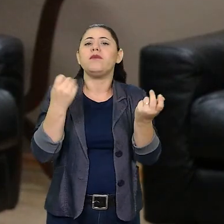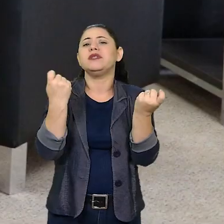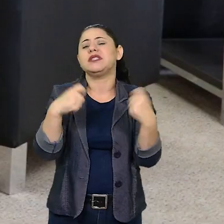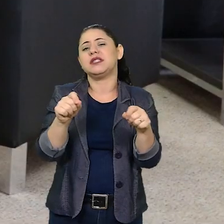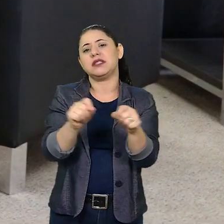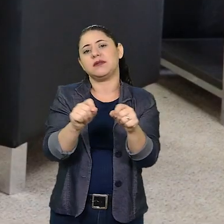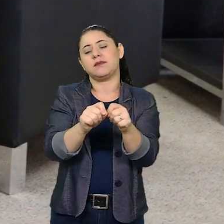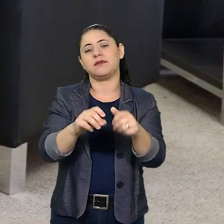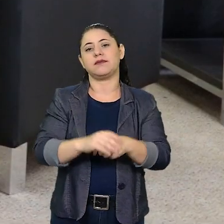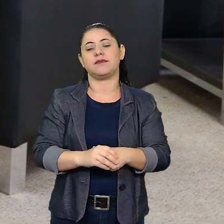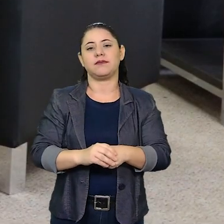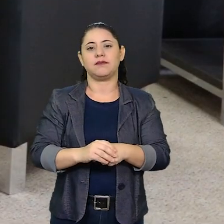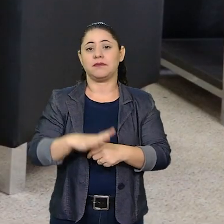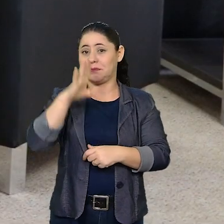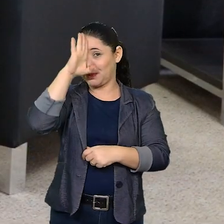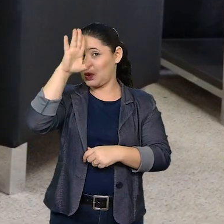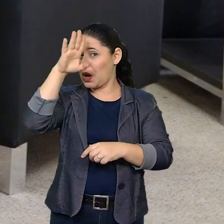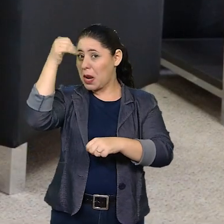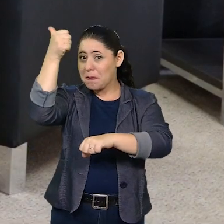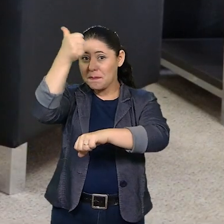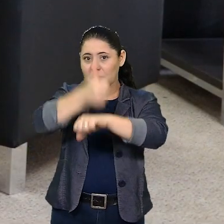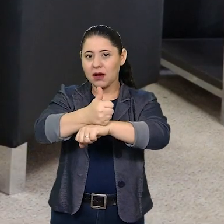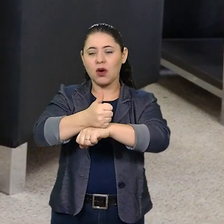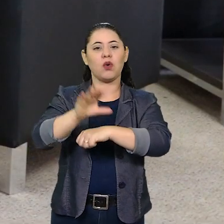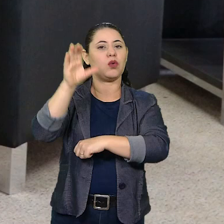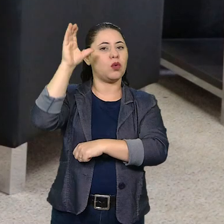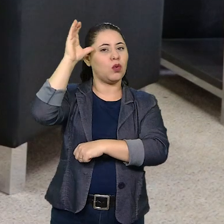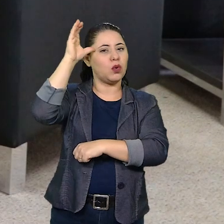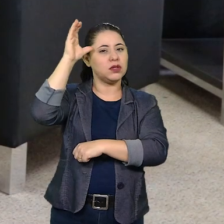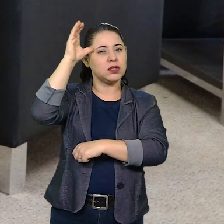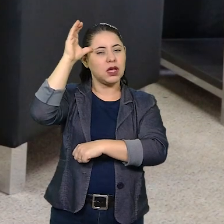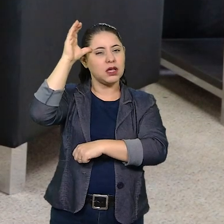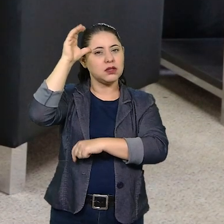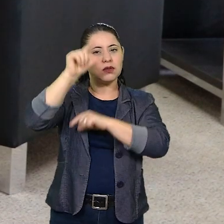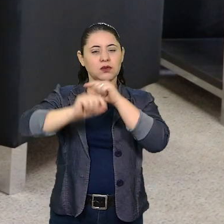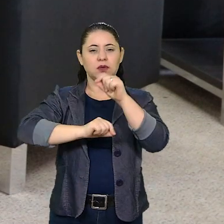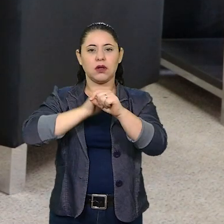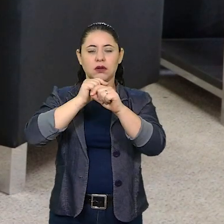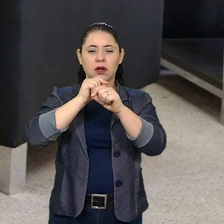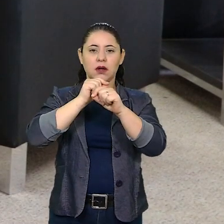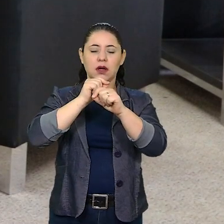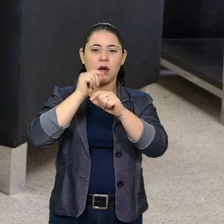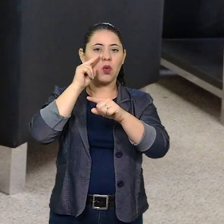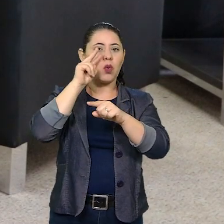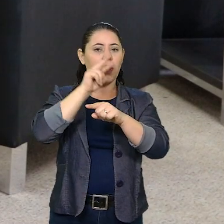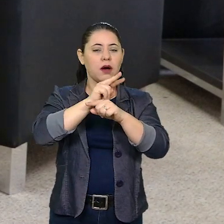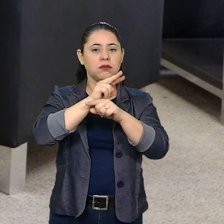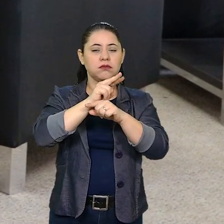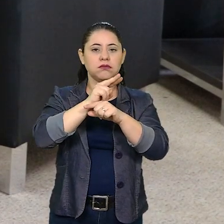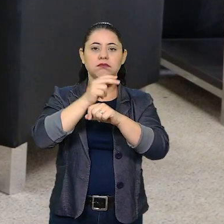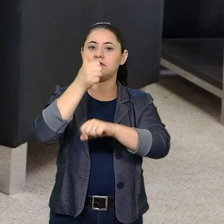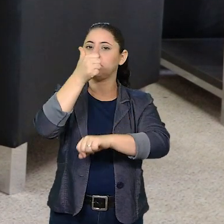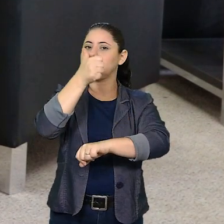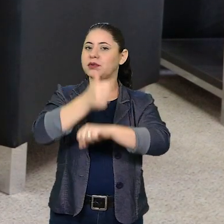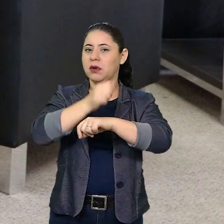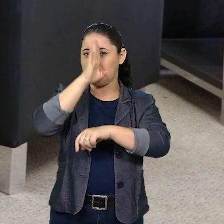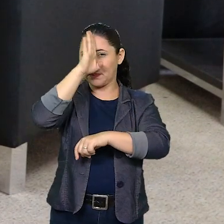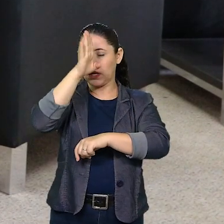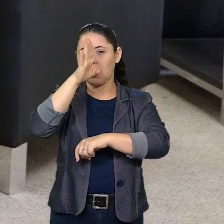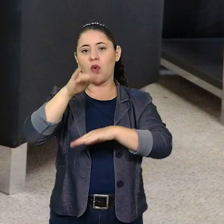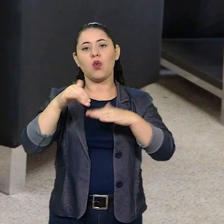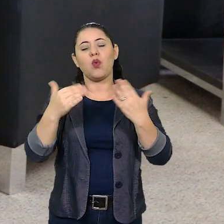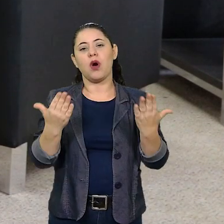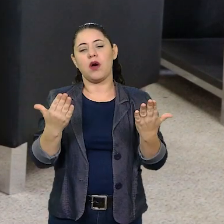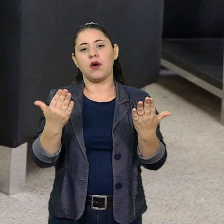a prioridade absoluta. Nós temos que ter a consciência de que a prioridade absoluta deve ser respeitada. A